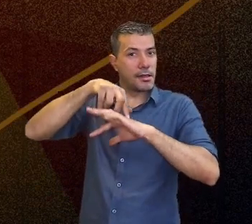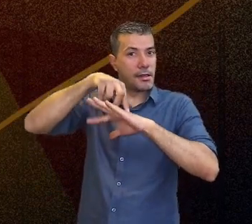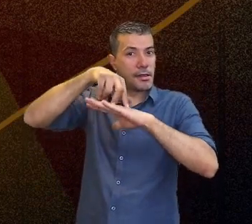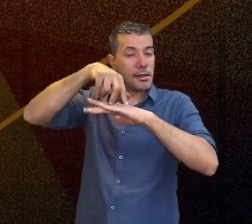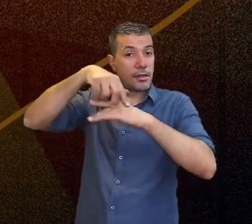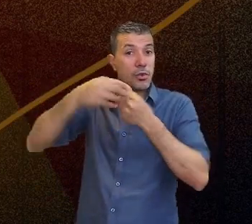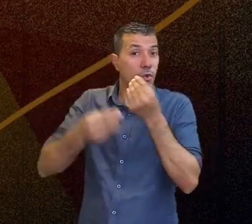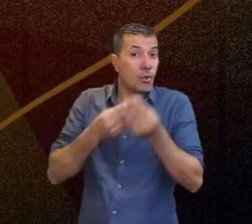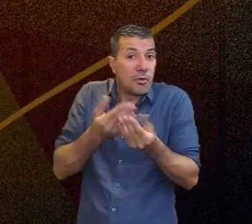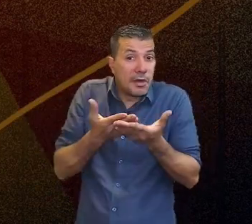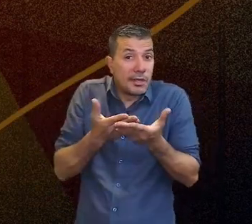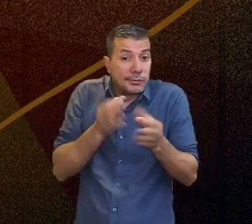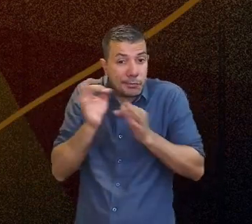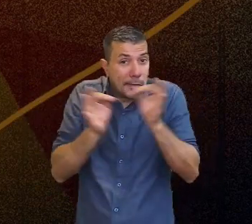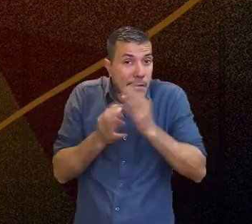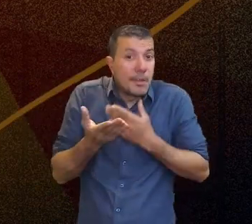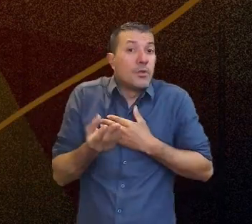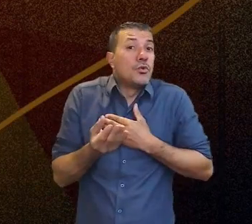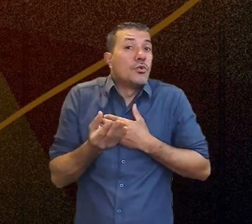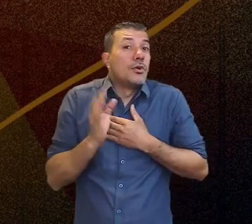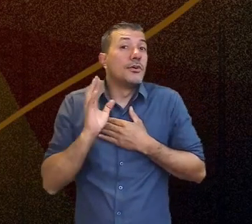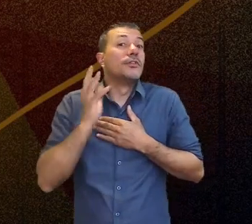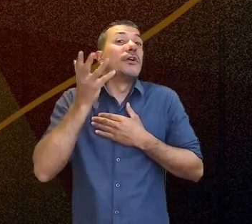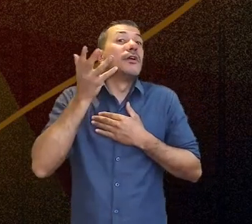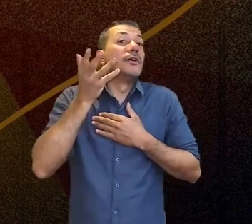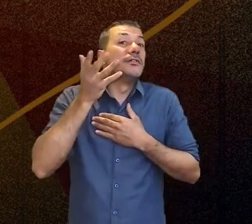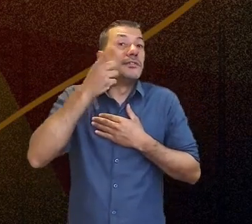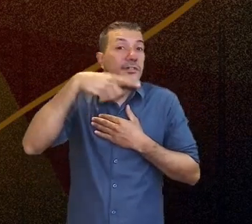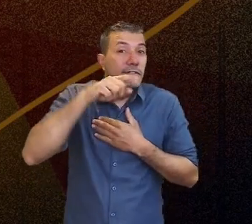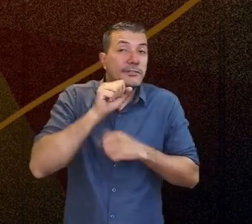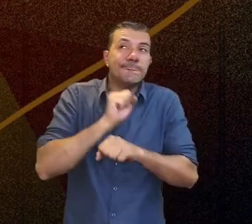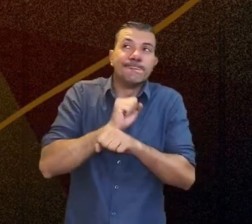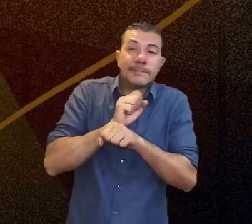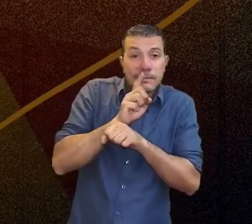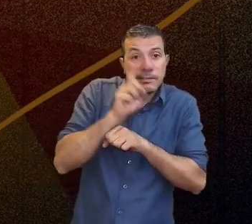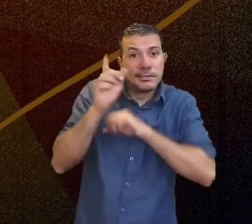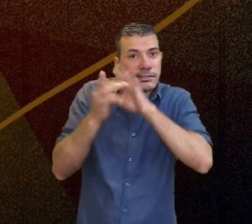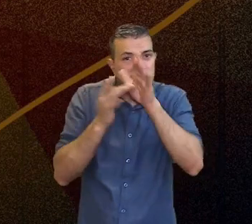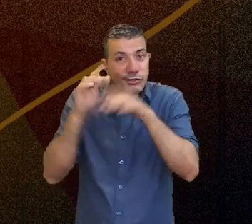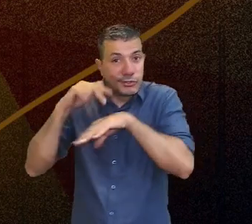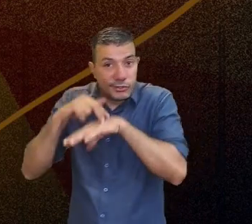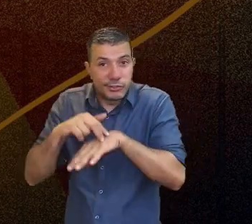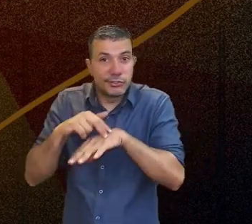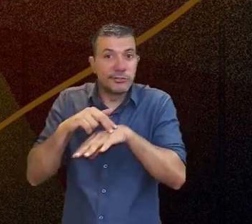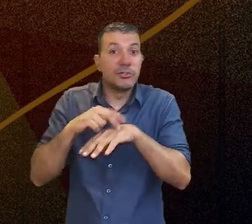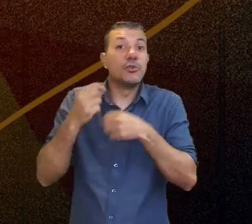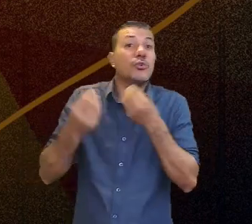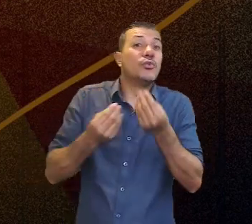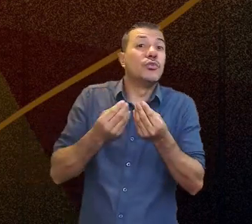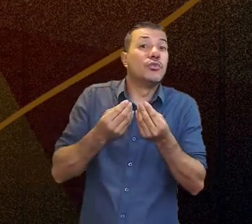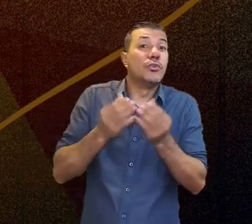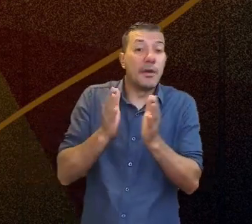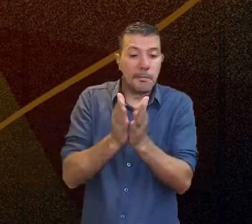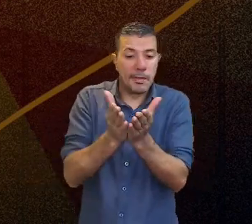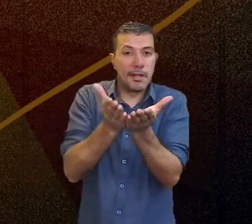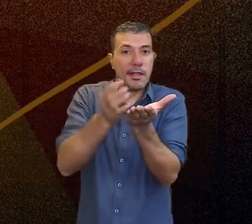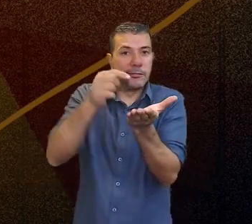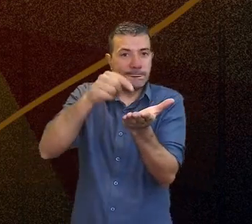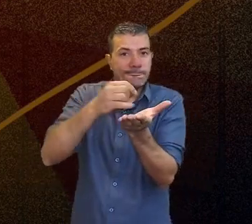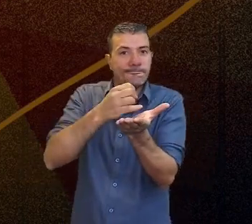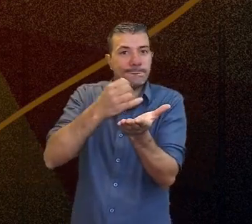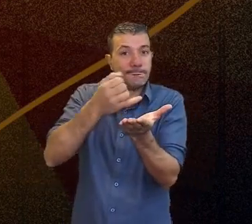vem. E enquanto nós nos preparamos, enquanto aguardamos o nosso Senhor Jesus, nós vamos então ouvindo a voz de